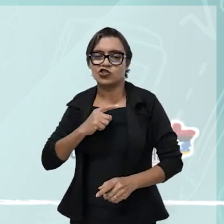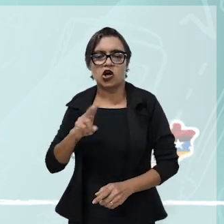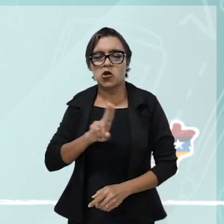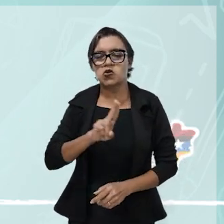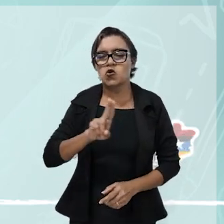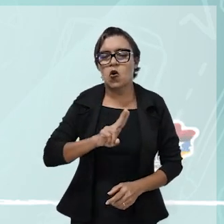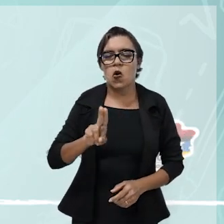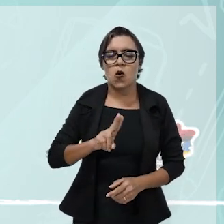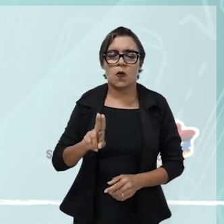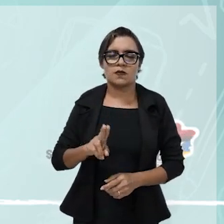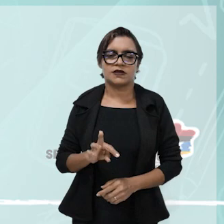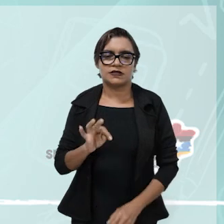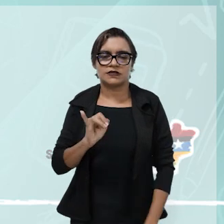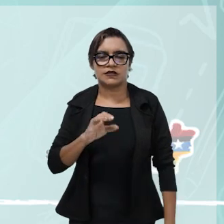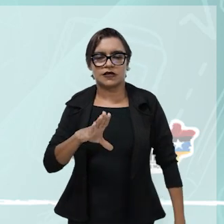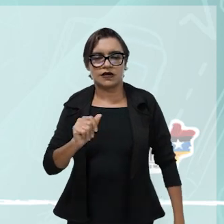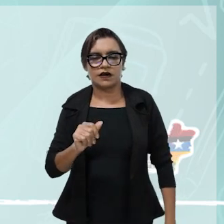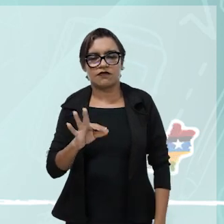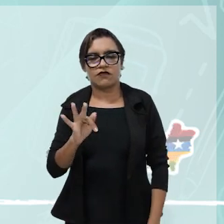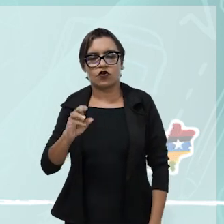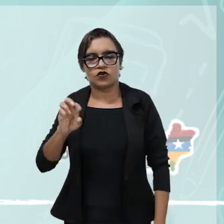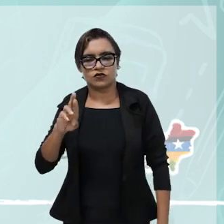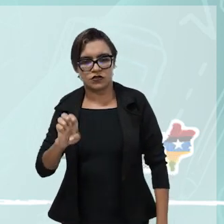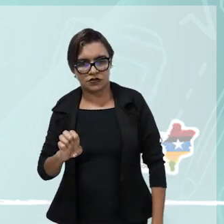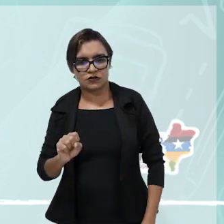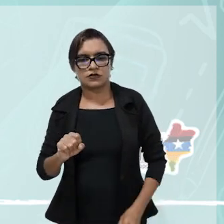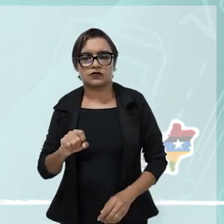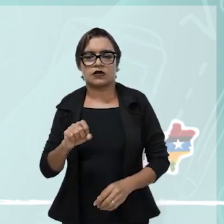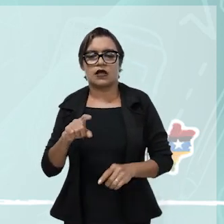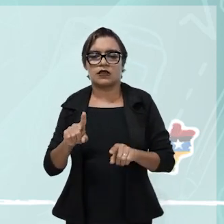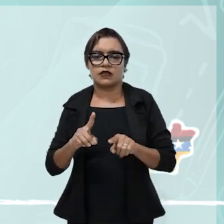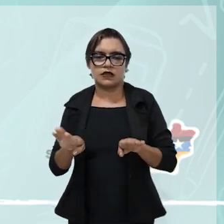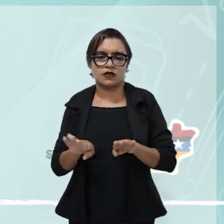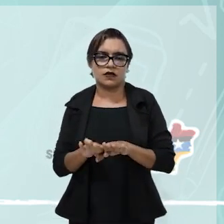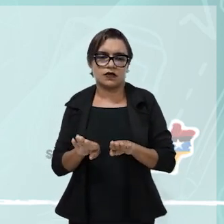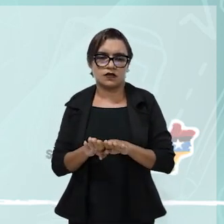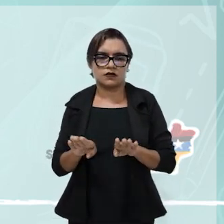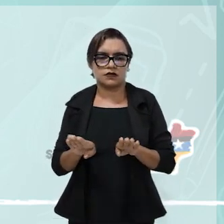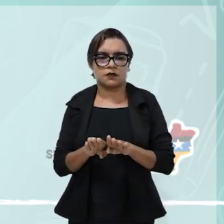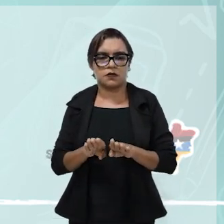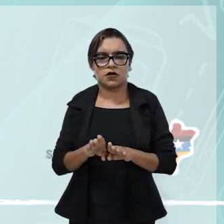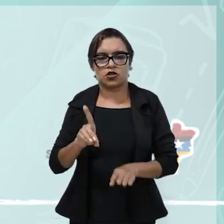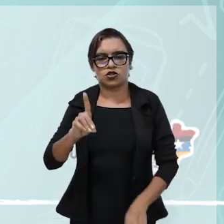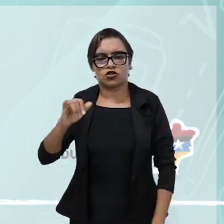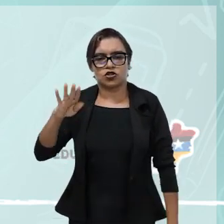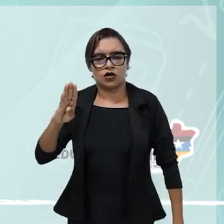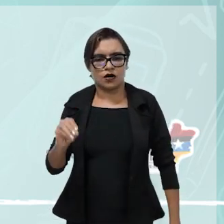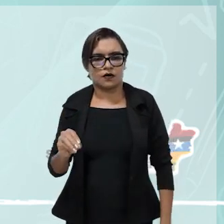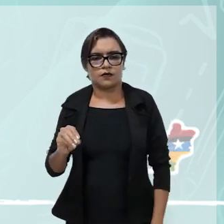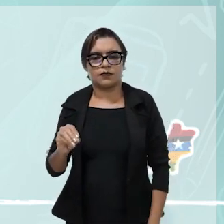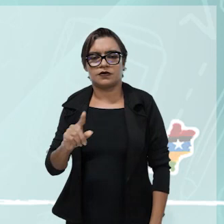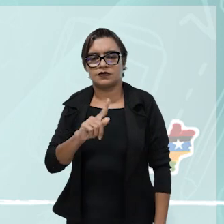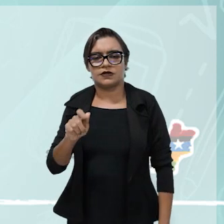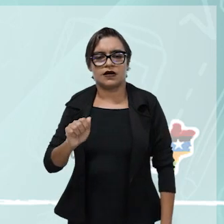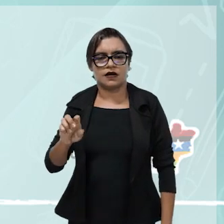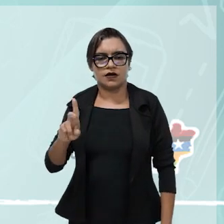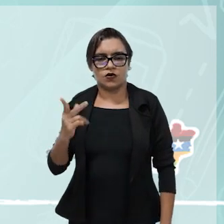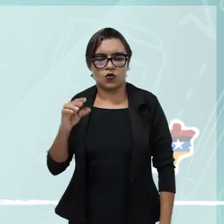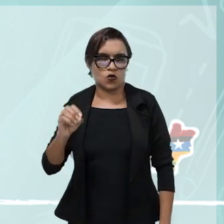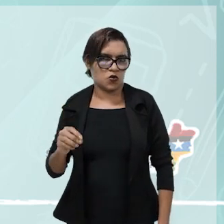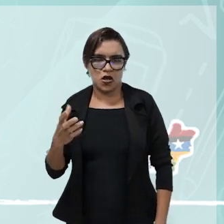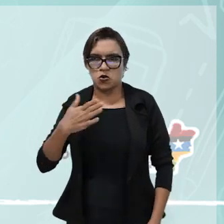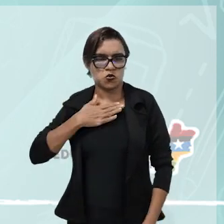e um que ele não gostava muito, por isso não é muito conhecido, que era o apelido de Diabo Zarolho, Diabo Zarolho. Ele não gostava desse apelido, então